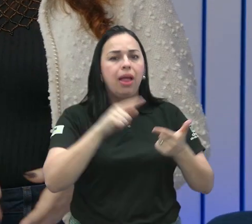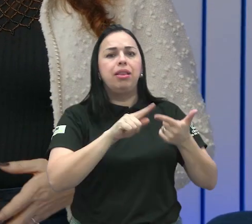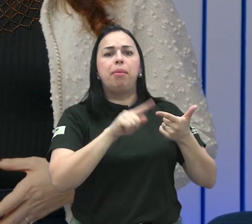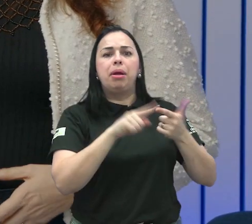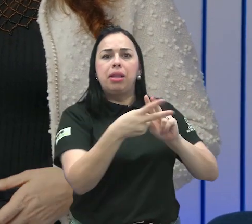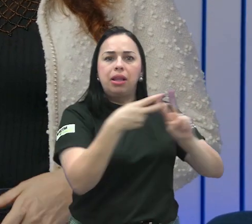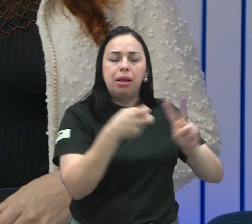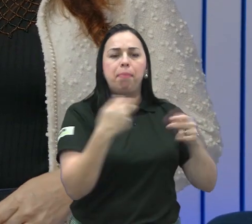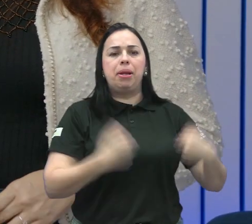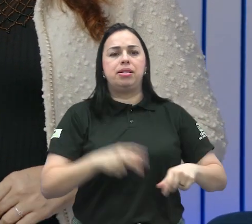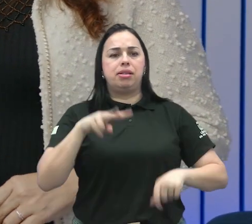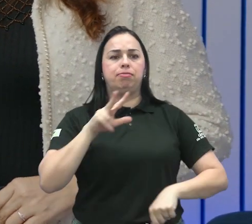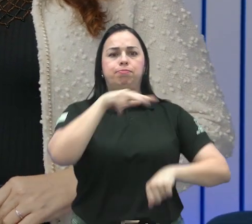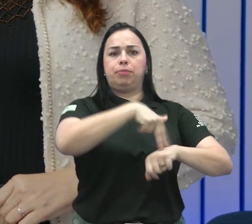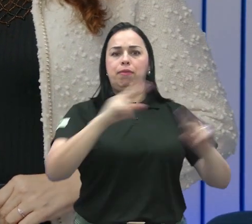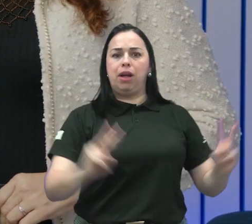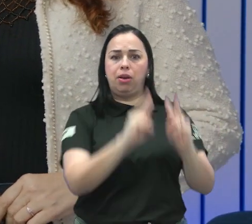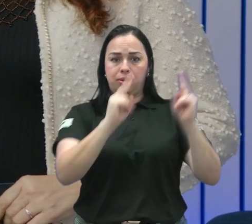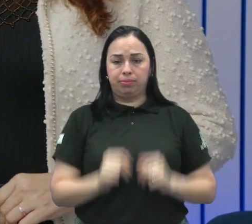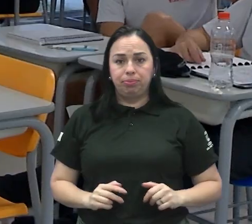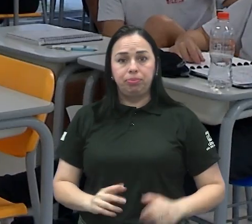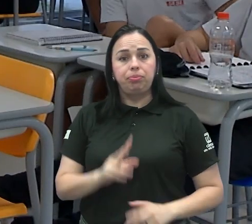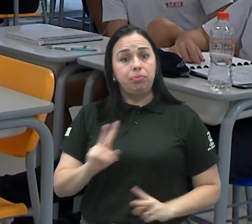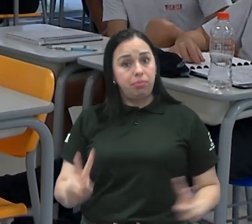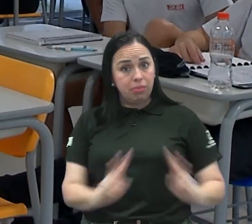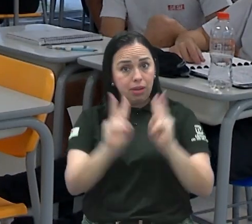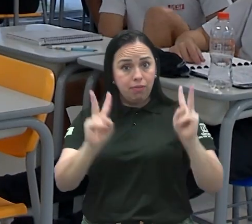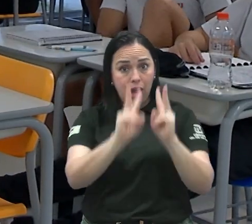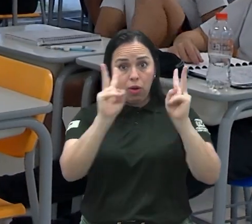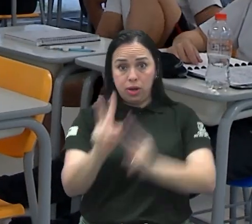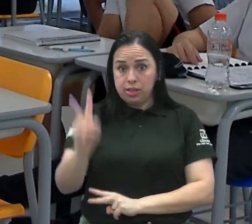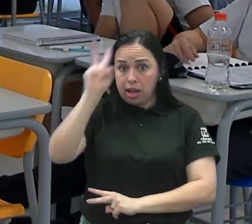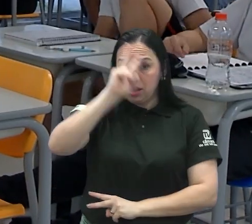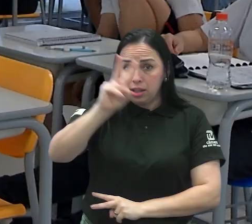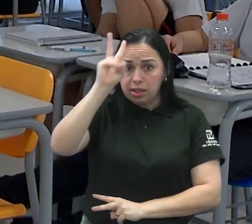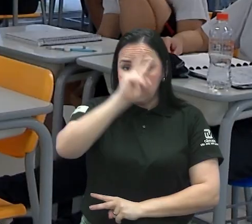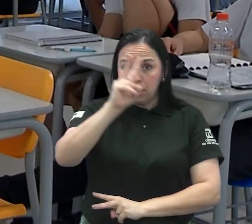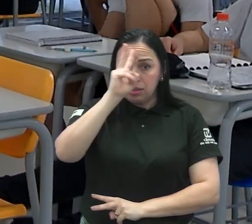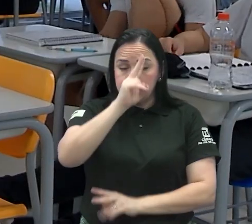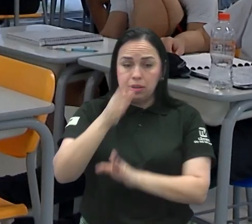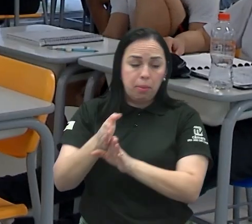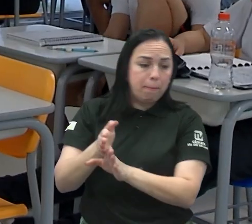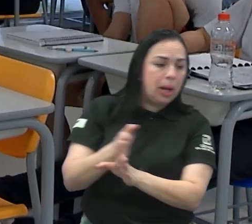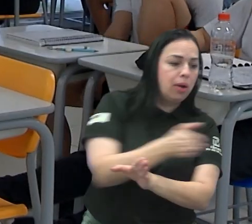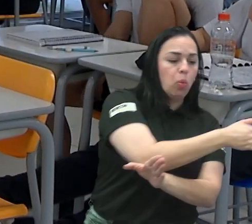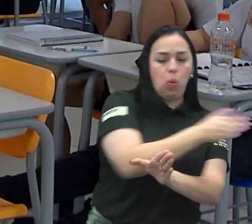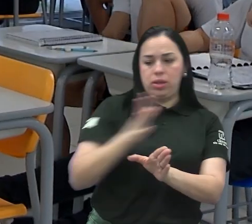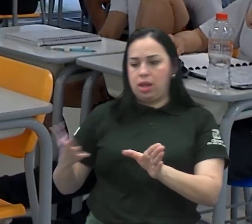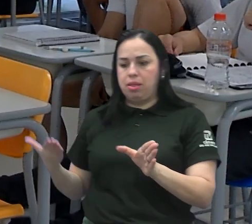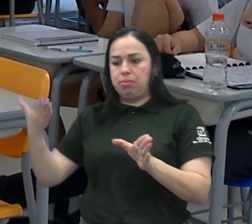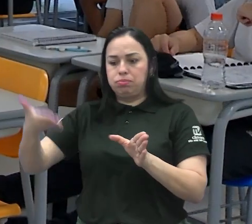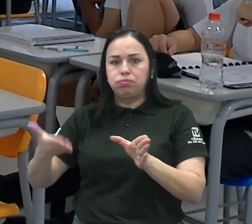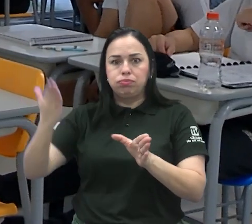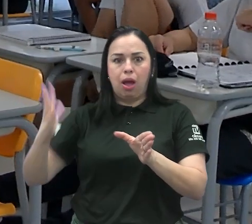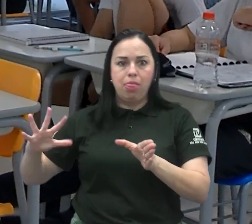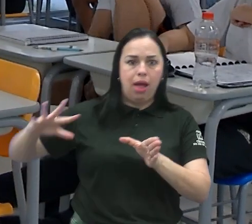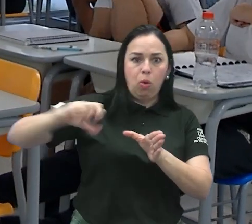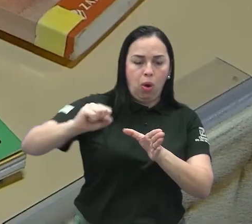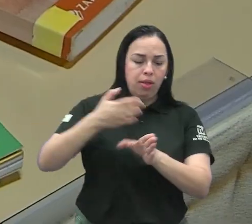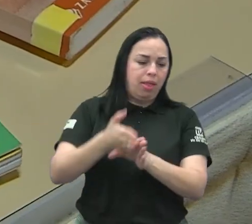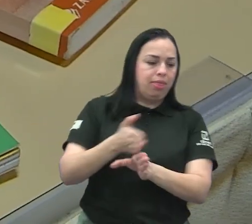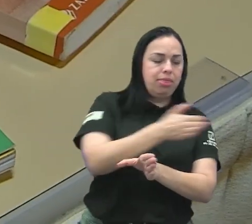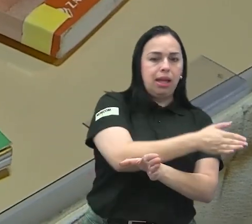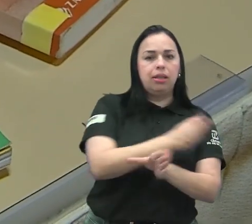aos povos originários. Veja na reportagem. Valorizar e compreender a história antes da